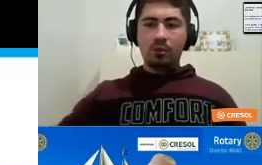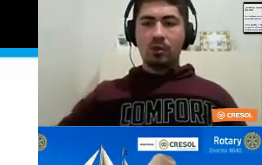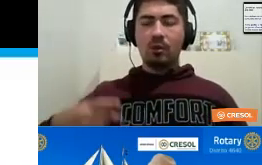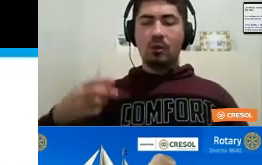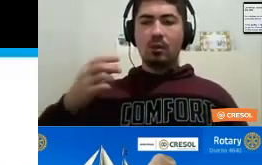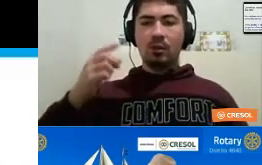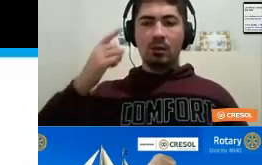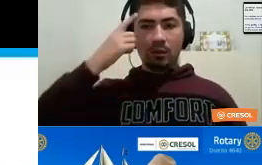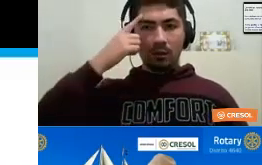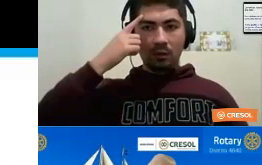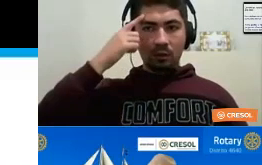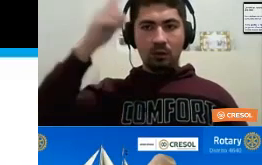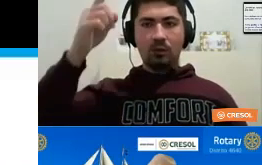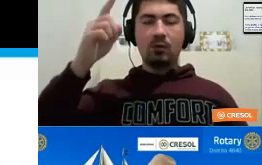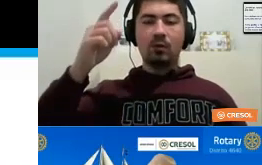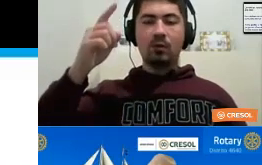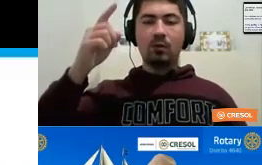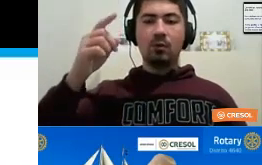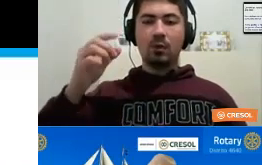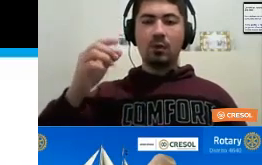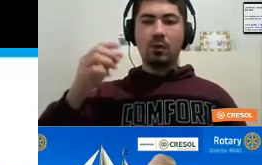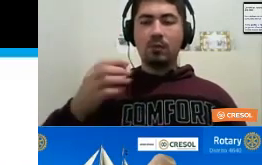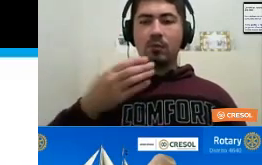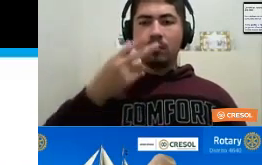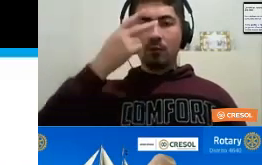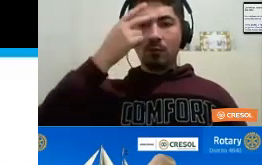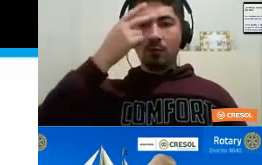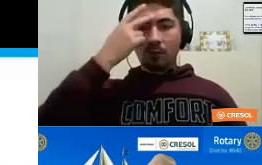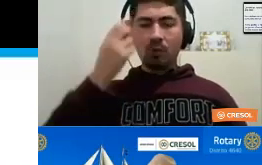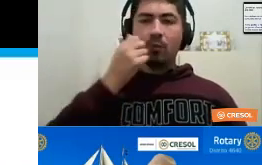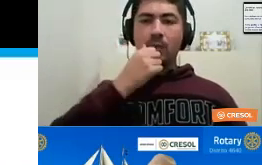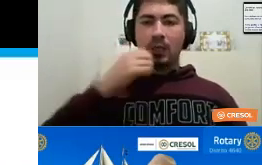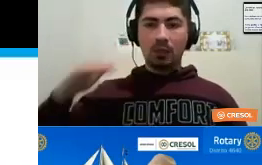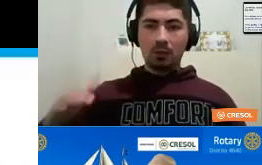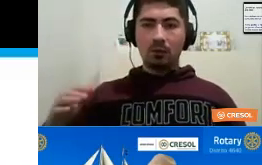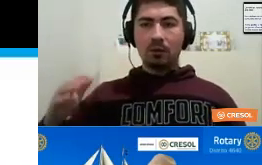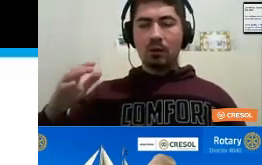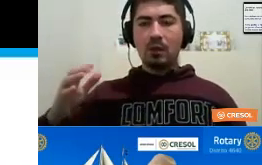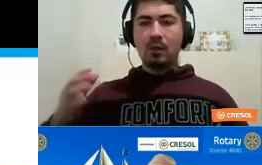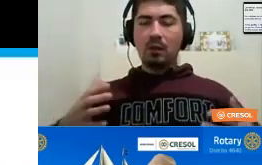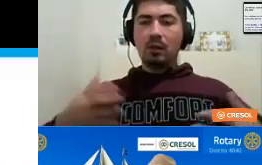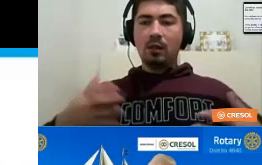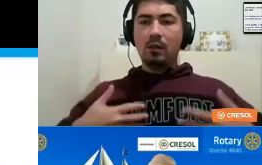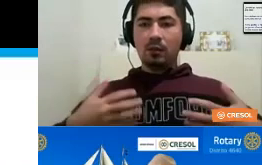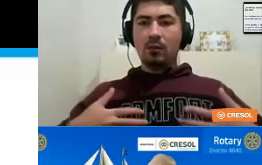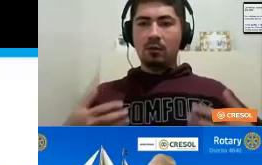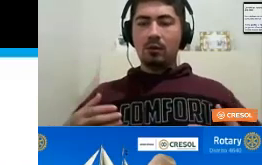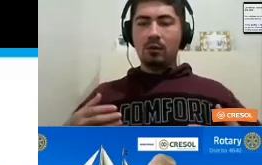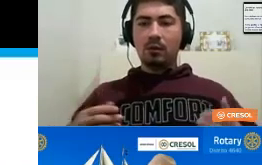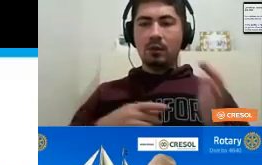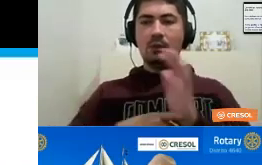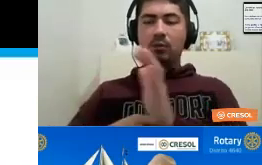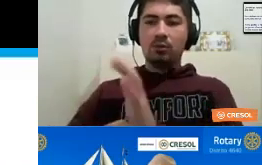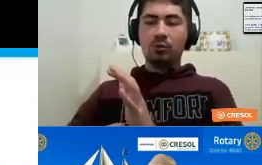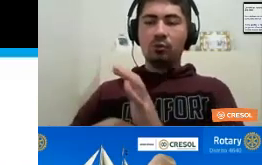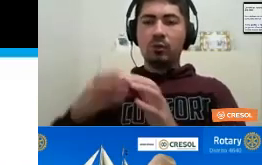uma entrevista, eu já passei nos grupos para vocês. Eu fui convidada para ser coordenadora assistente do nosso